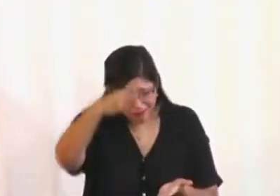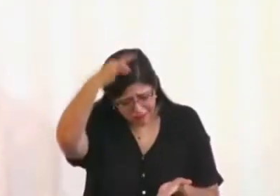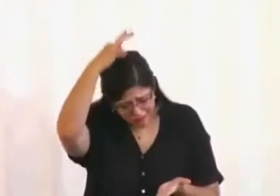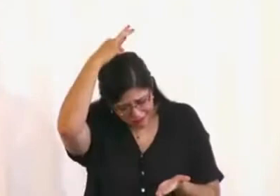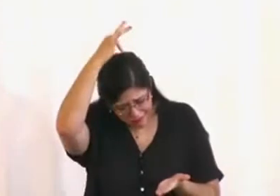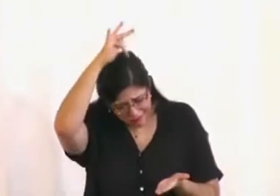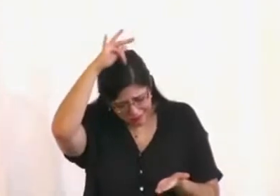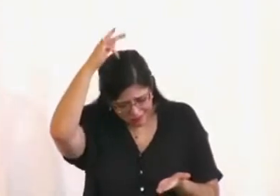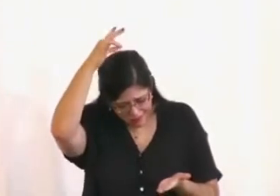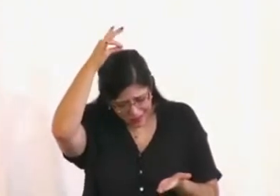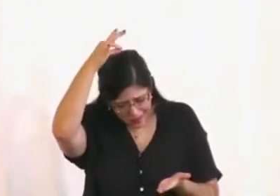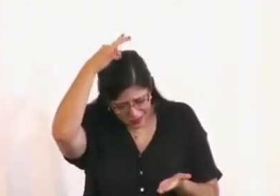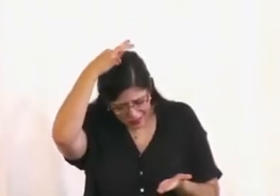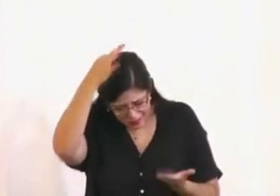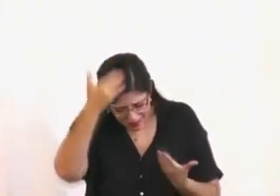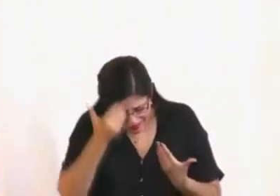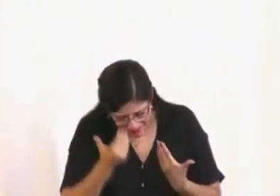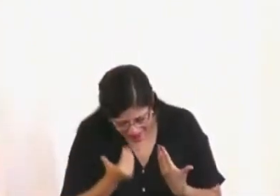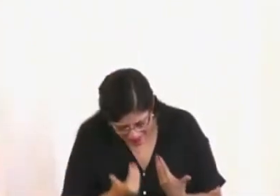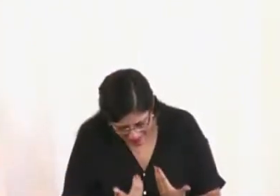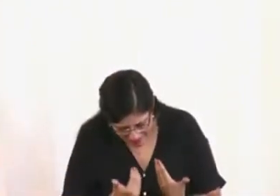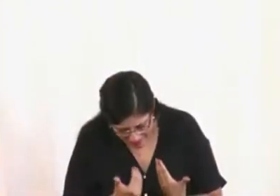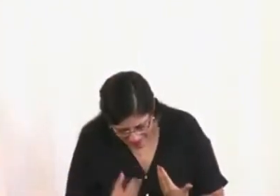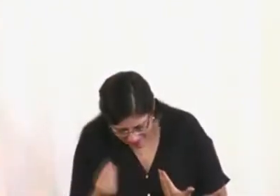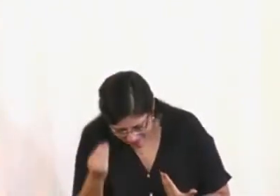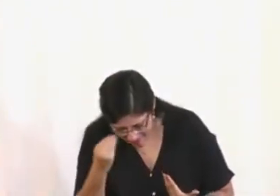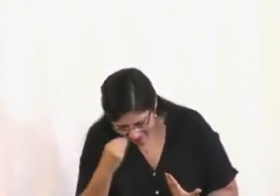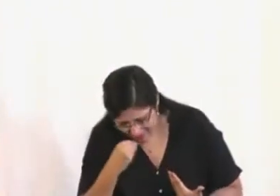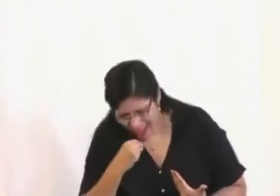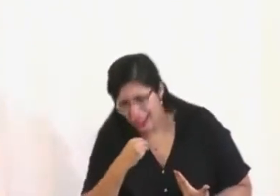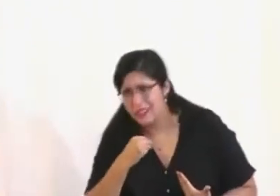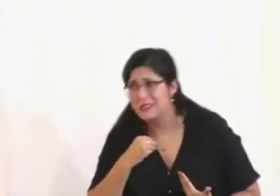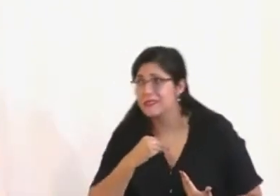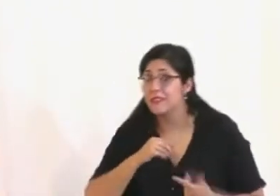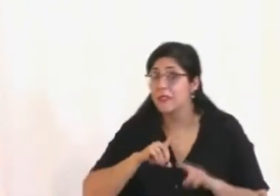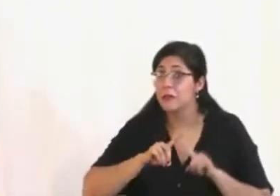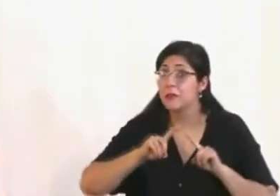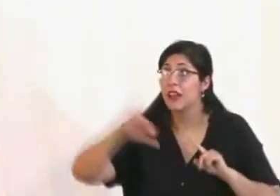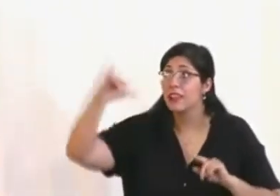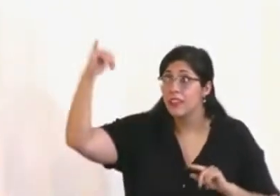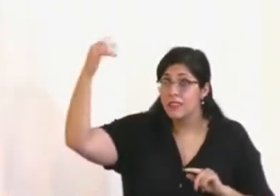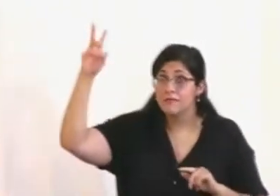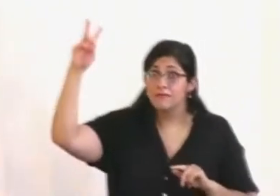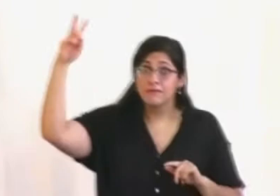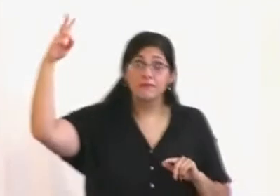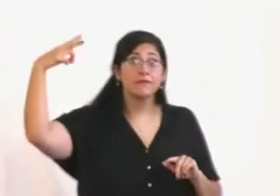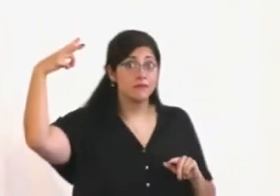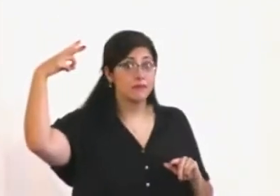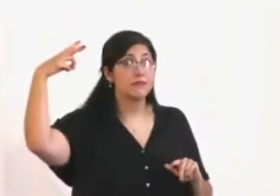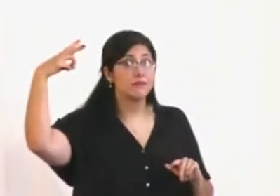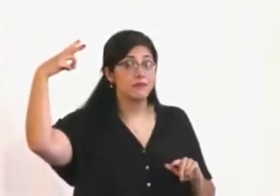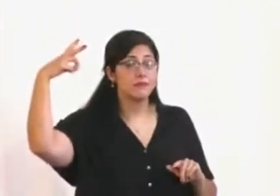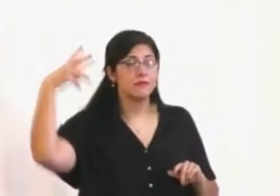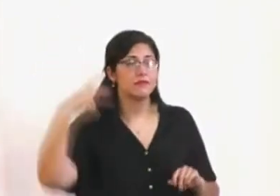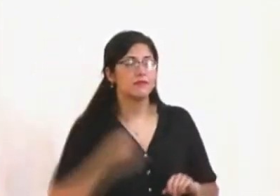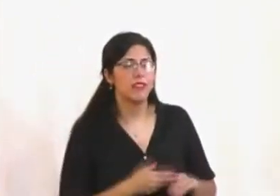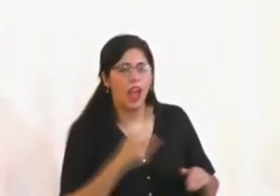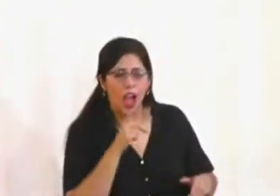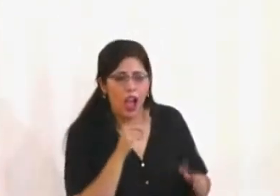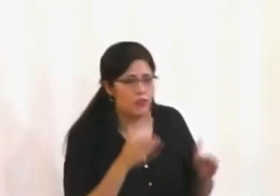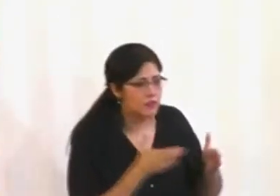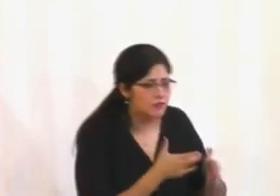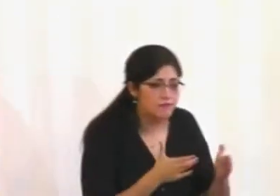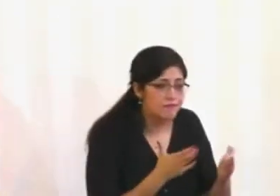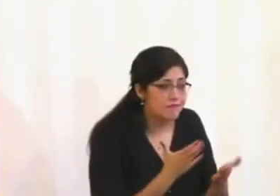Deus não deixou de olhar para o seu servo, como Deus não deixa de olhar por mim e por você. A fonte de Querite secou.